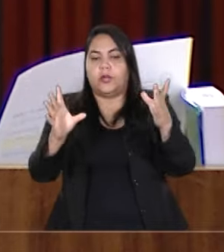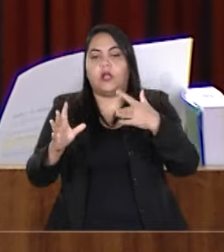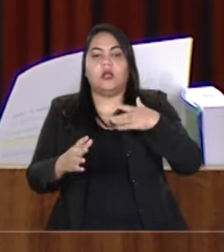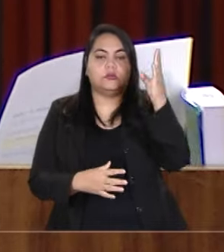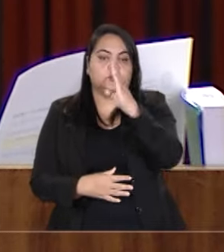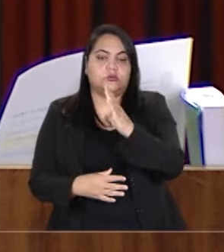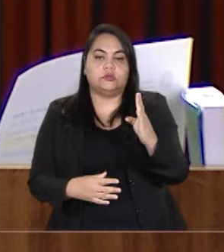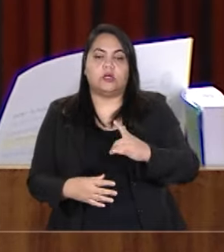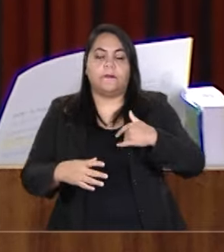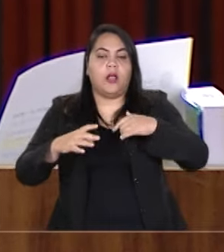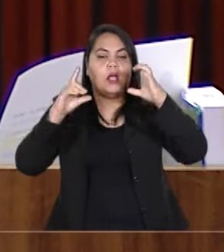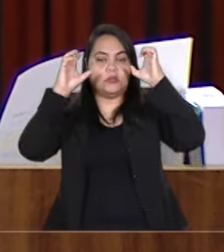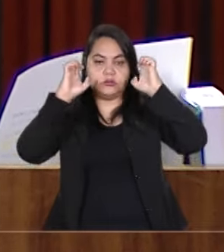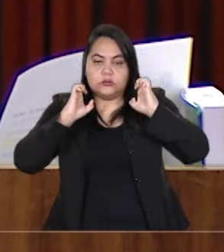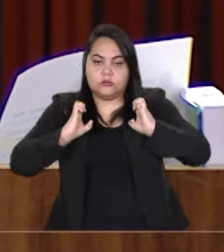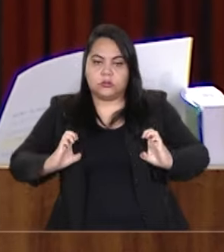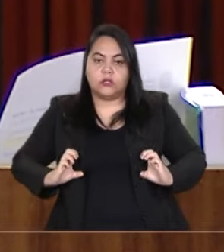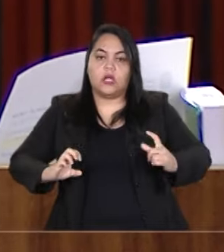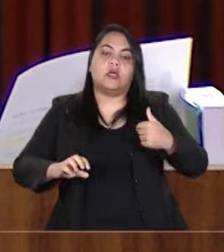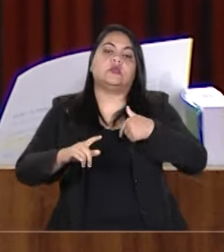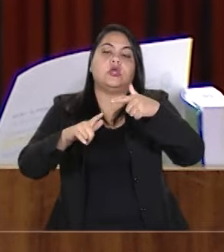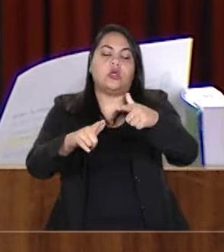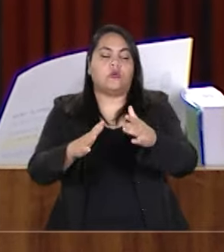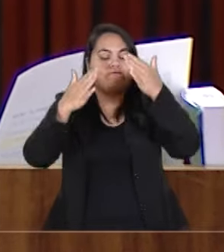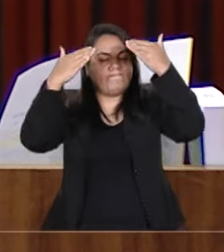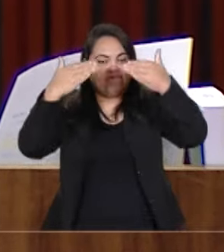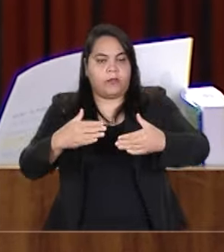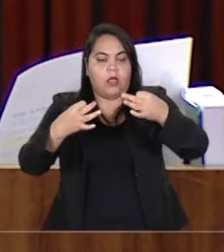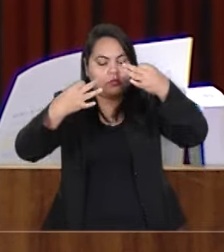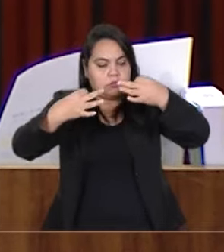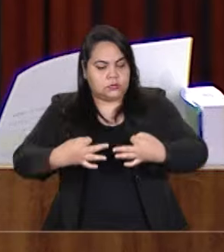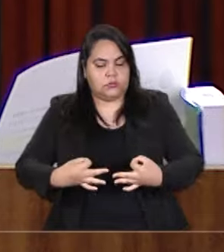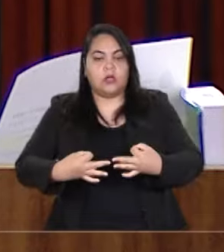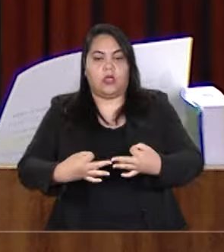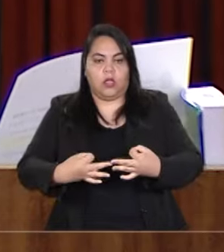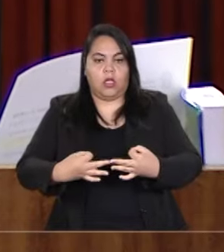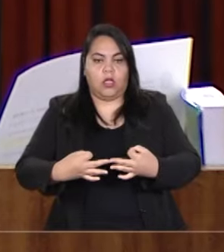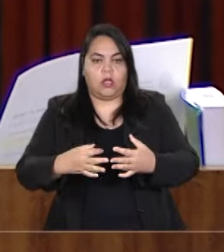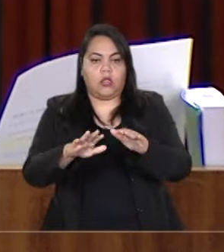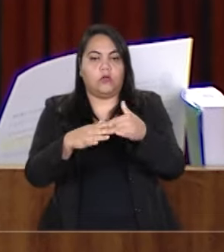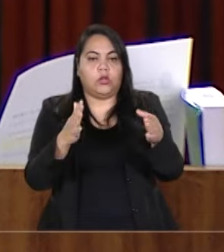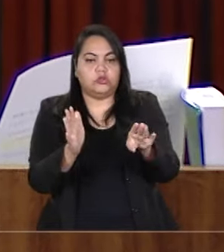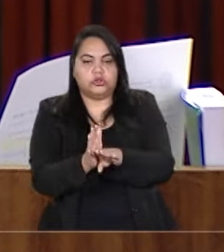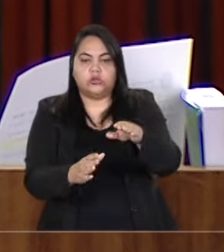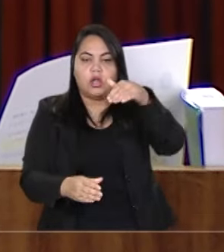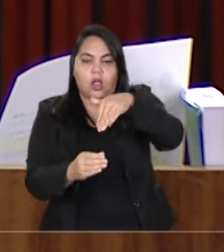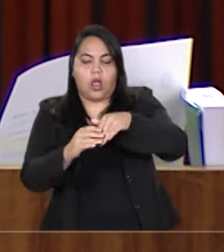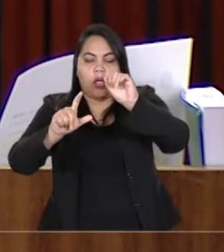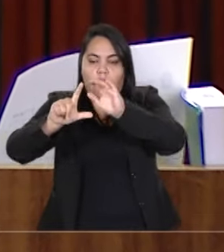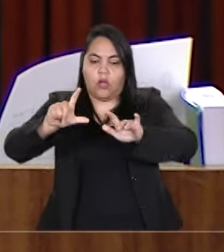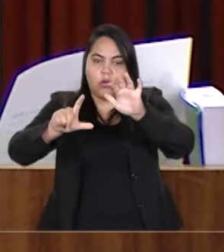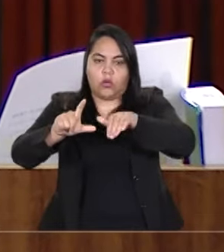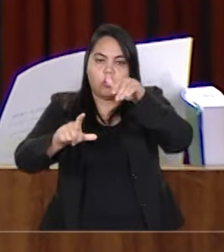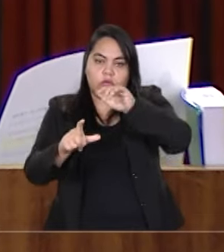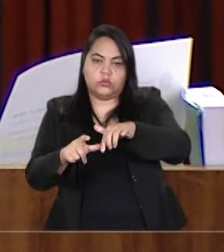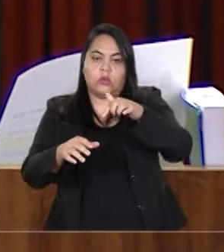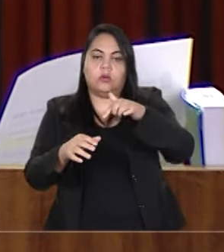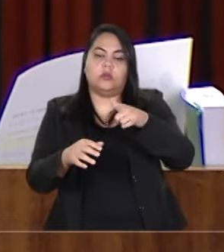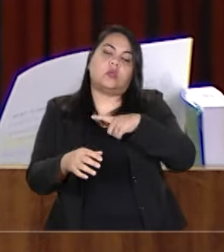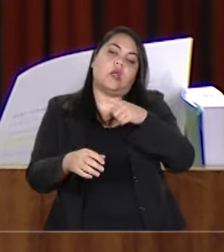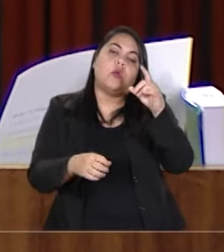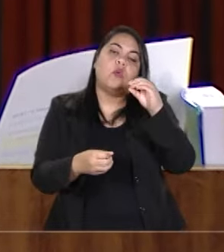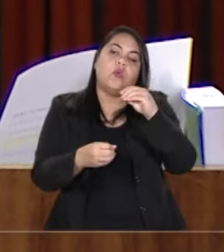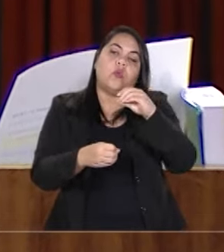de cidadania exercida plenamente, como se tem ao chegar à urna, ao depositar sua urna e ter o resultado das